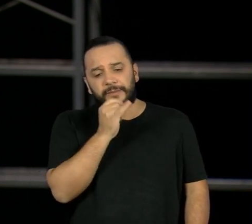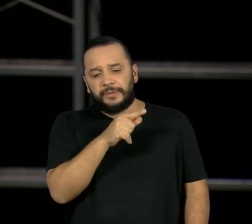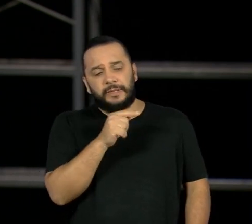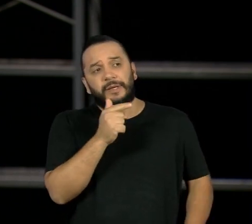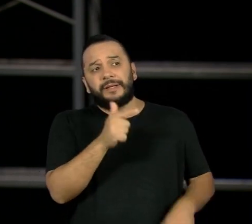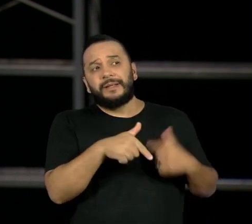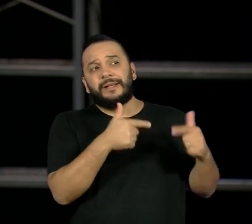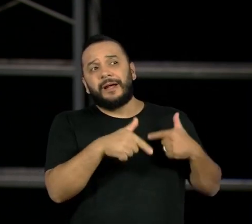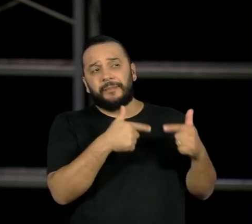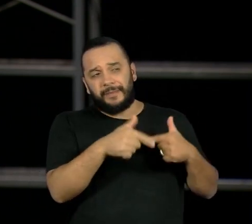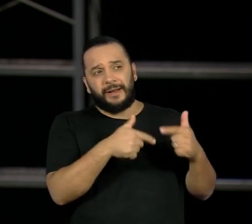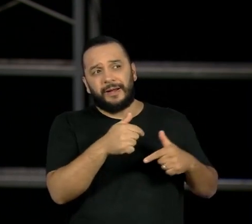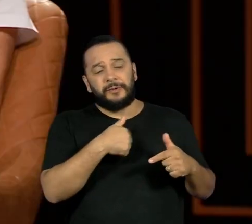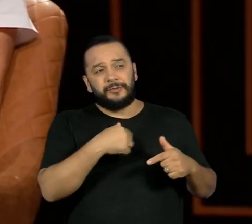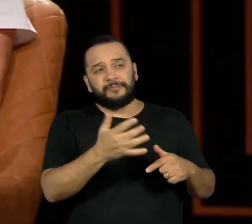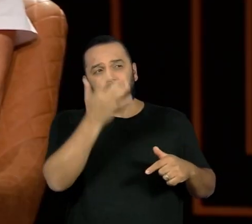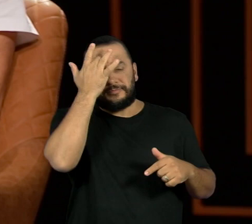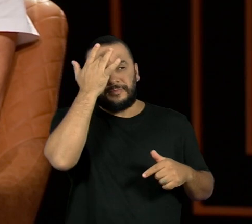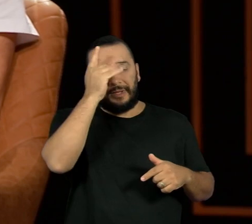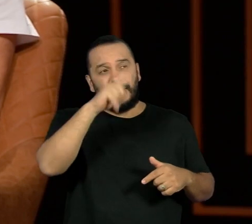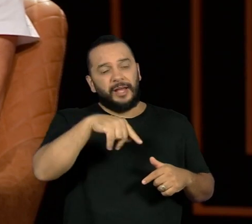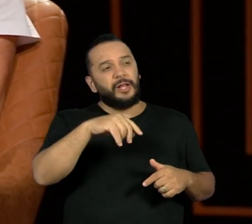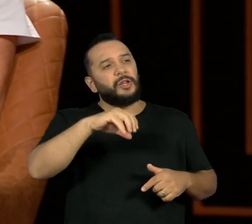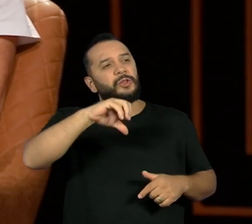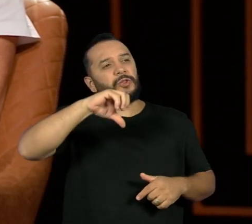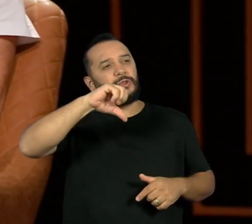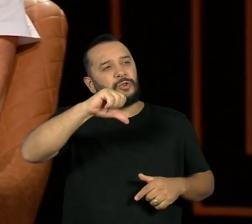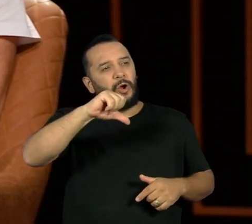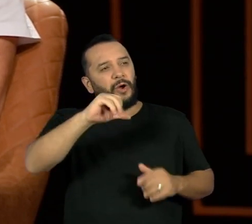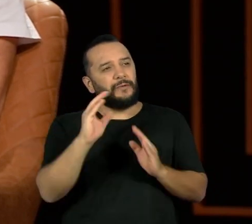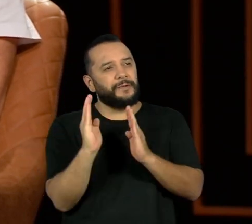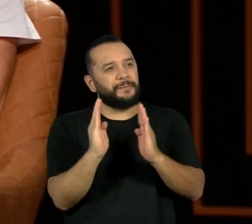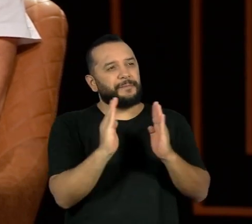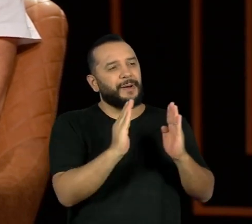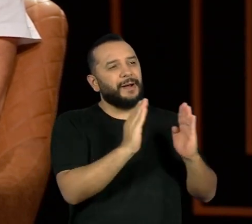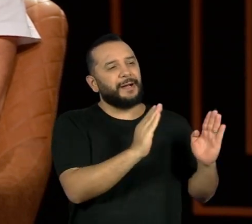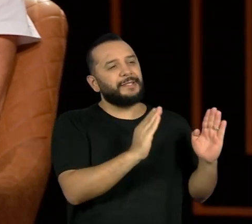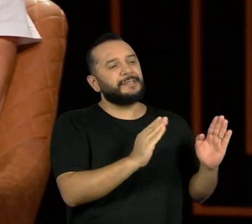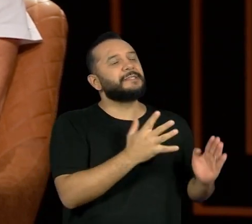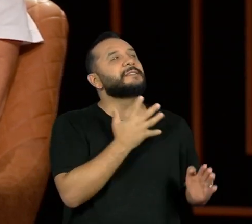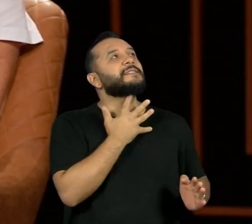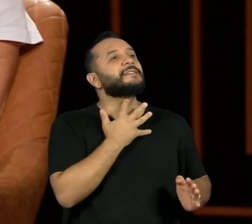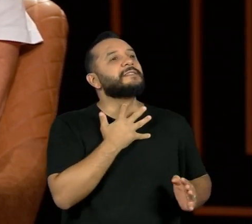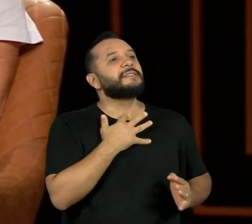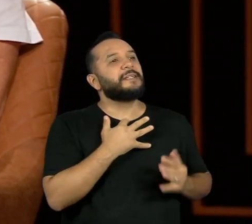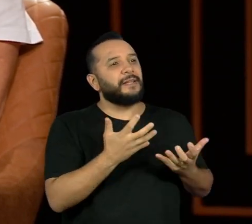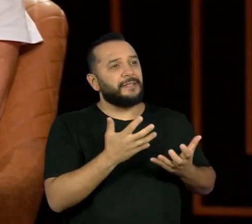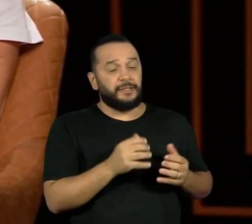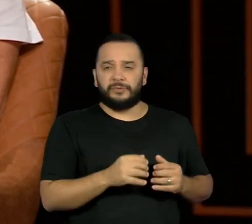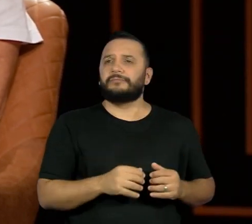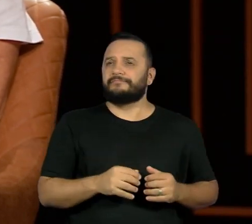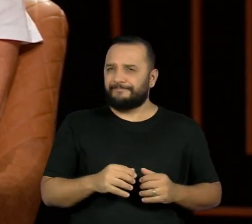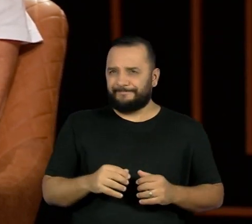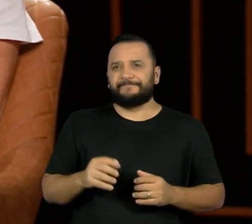9 Partes do Desejo? Esse, para mim, eu não fiz nada que se equiparasse. Cenas de uma